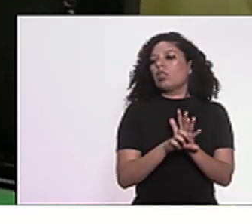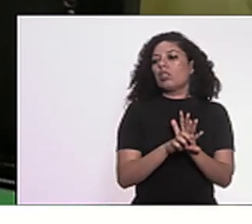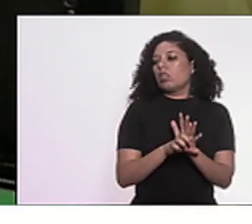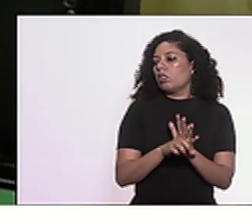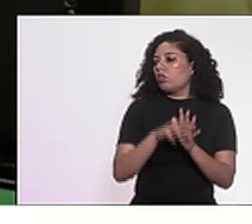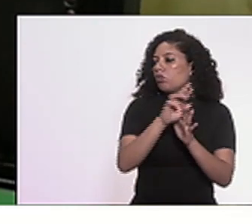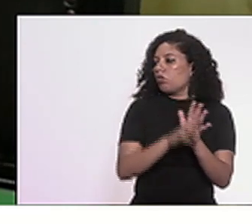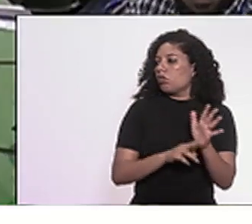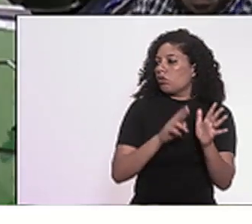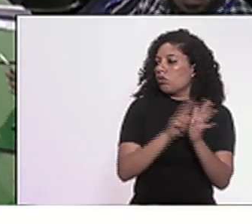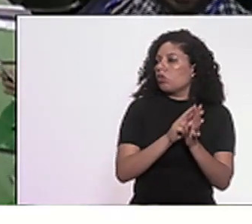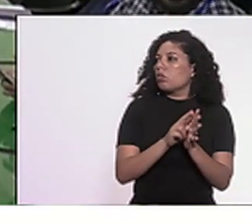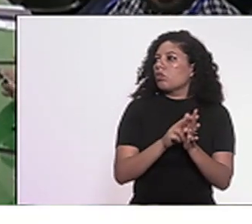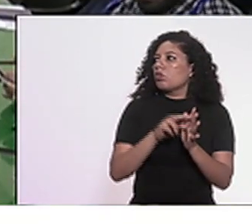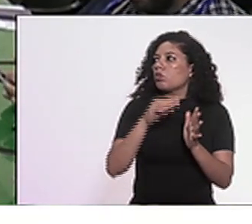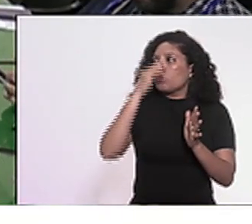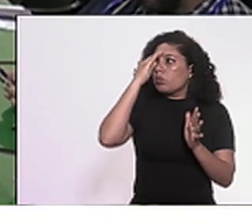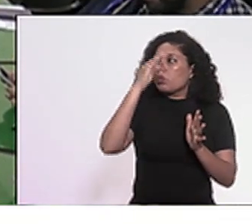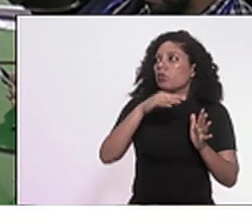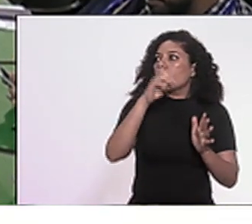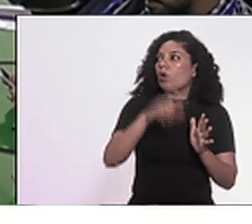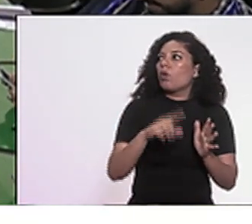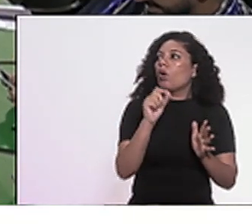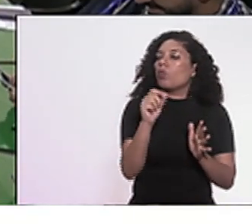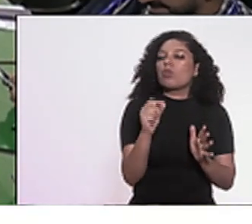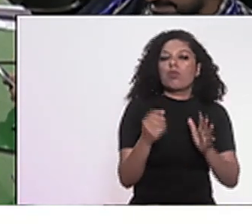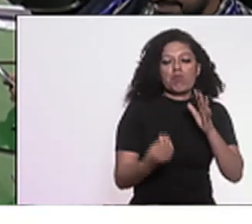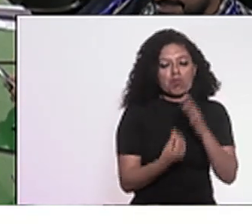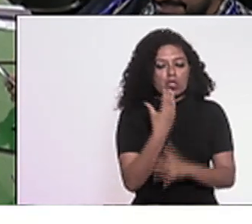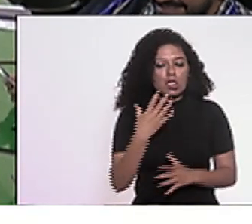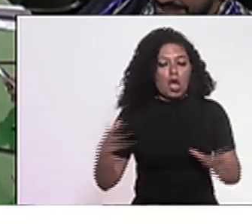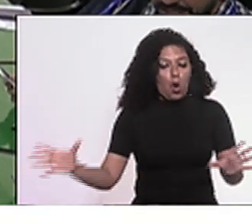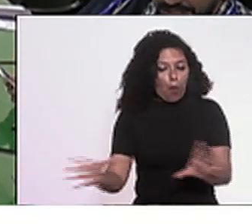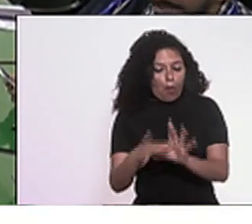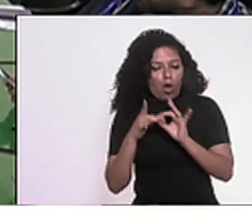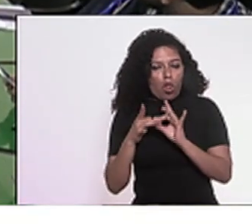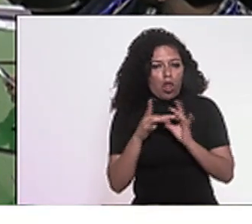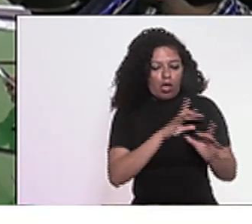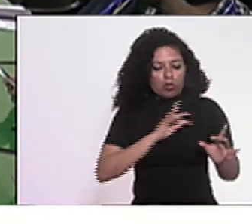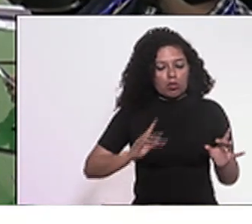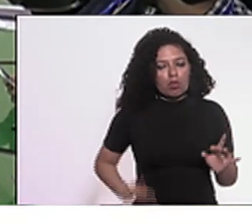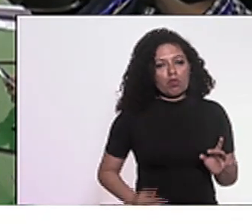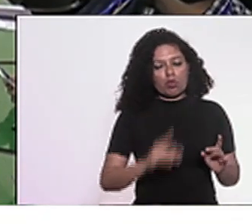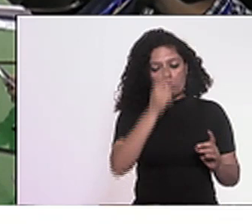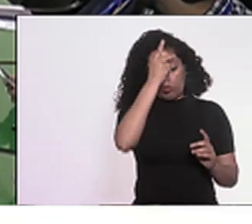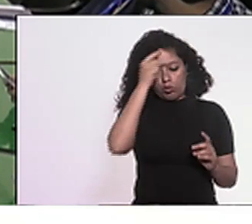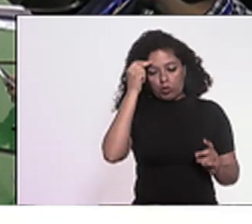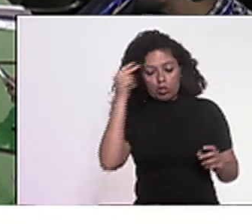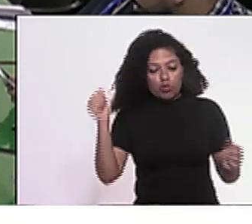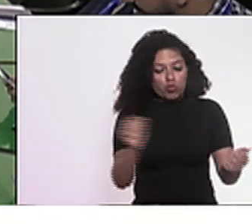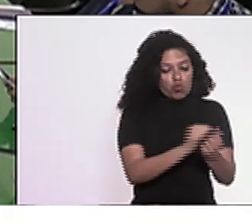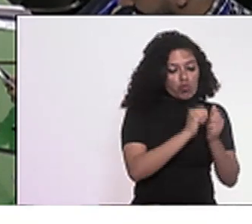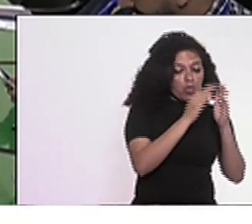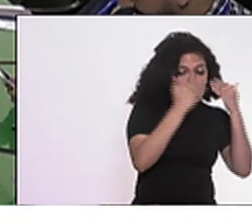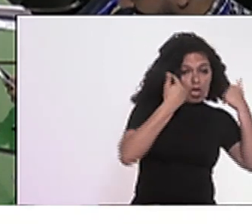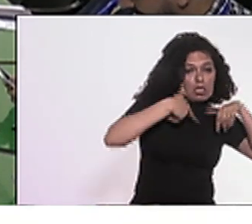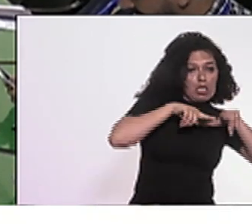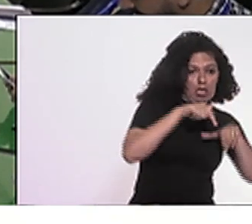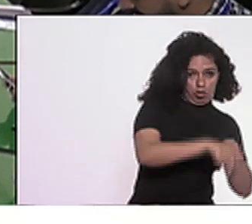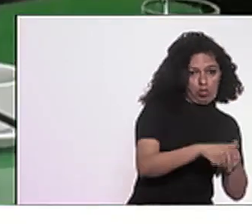de resolução tem como objetivo principal criar um canal direto entre os servidores públicos do Estado e a Assembleia Legislativa do Estado do Rio de